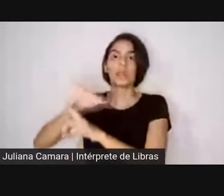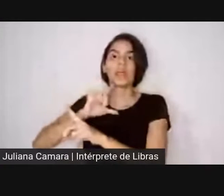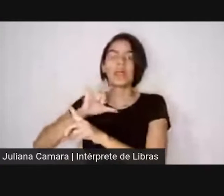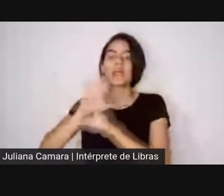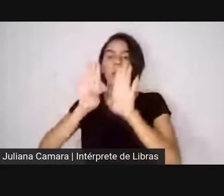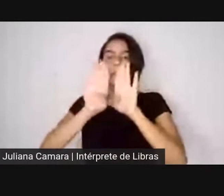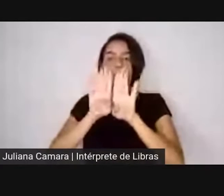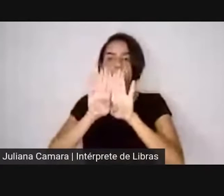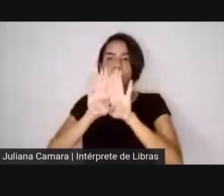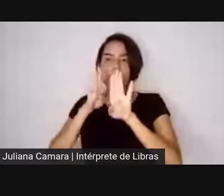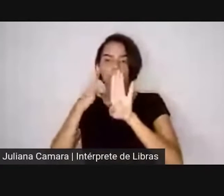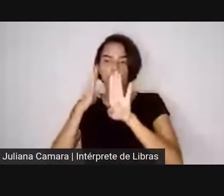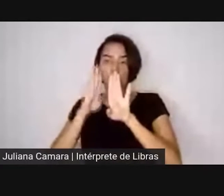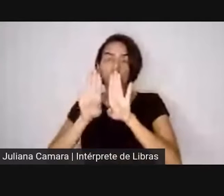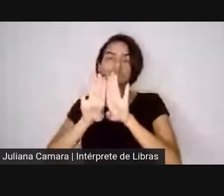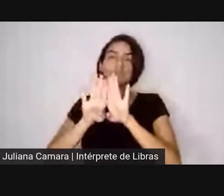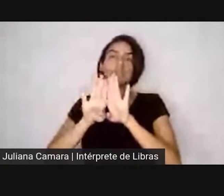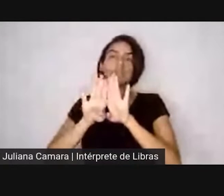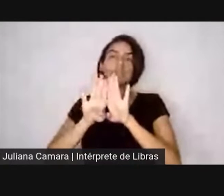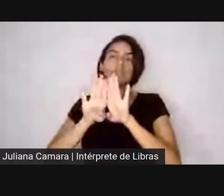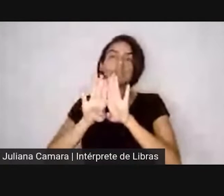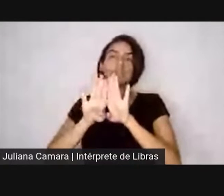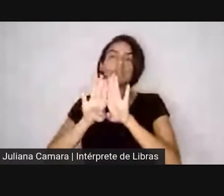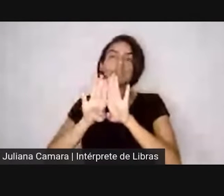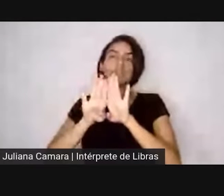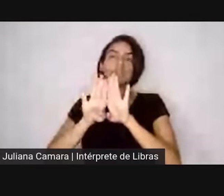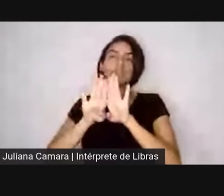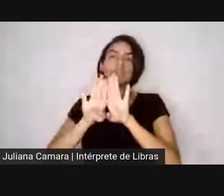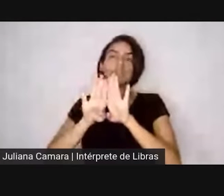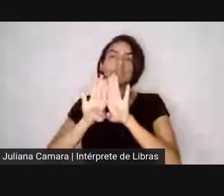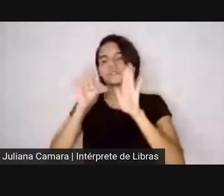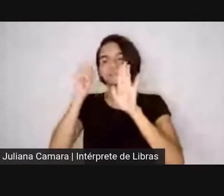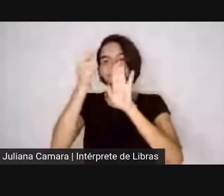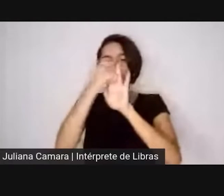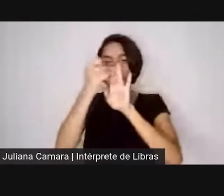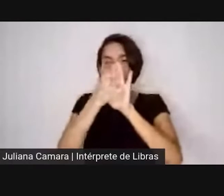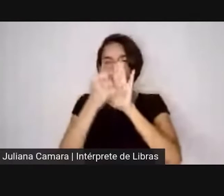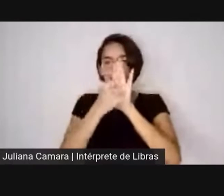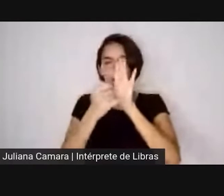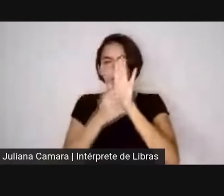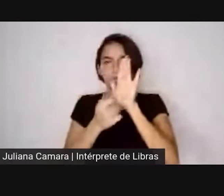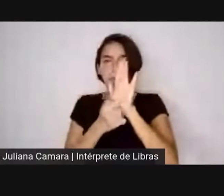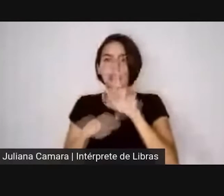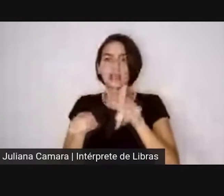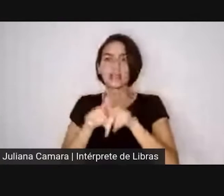com algumas coisas pregadas nela, um estandarte do meu lado esquerdo, né?